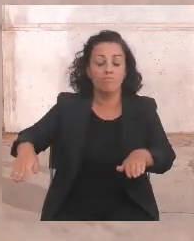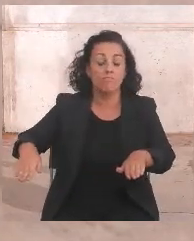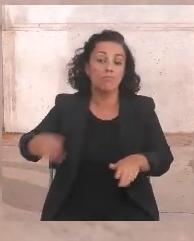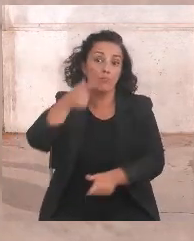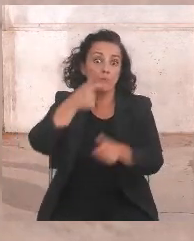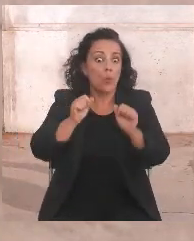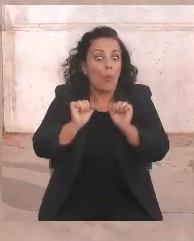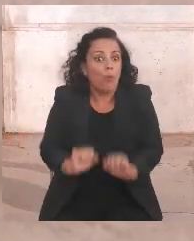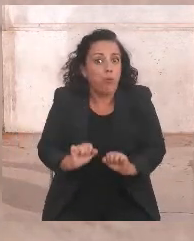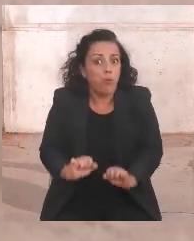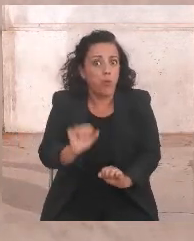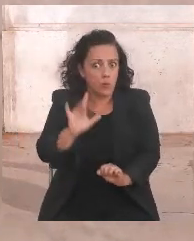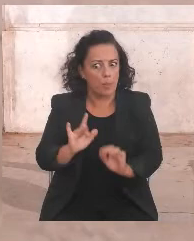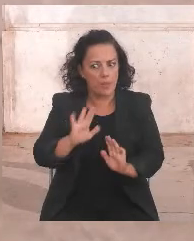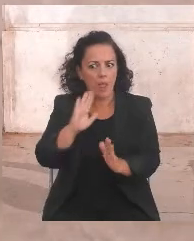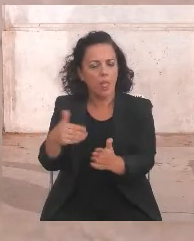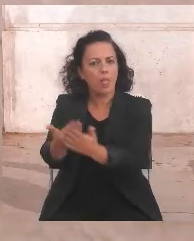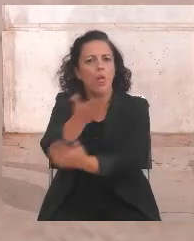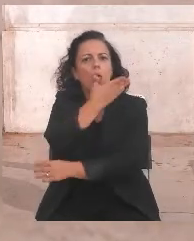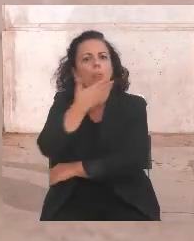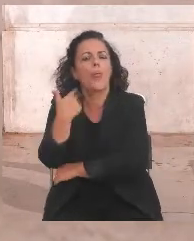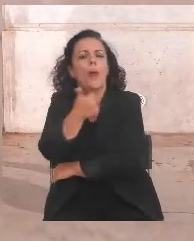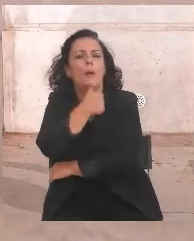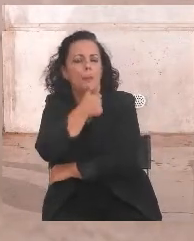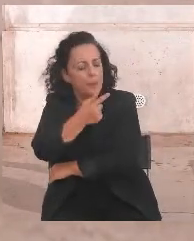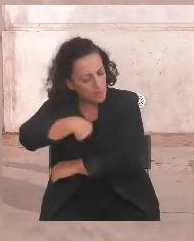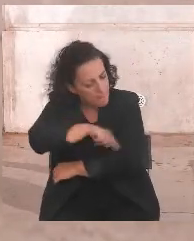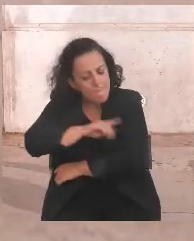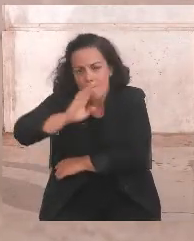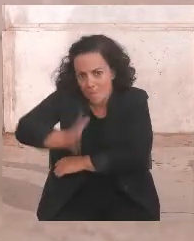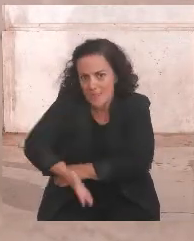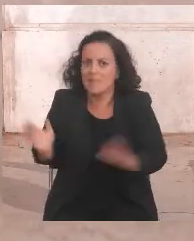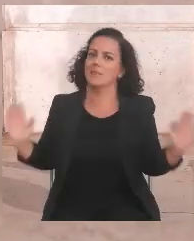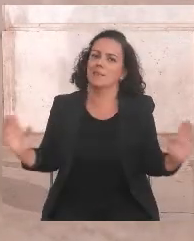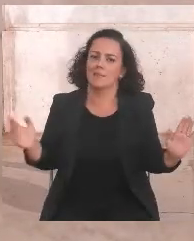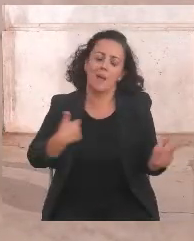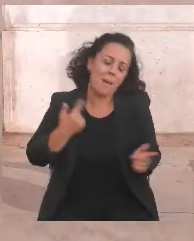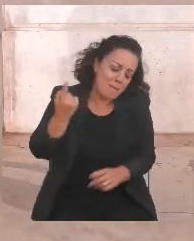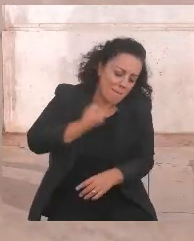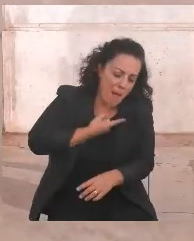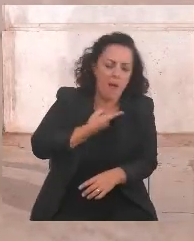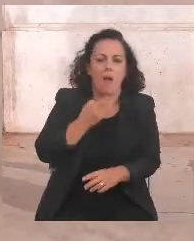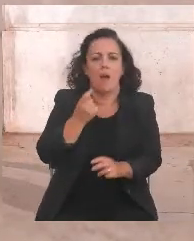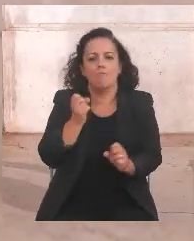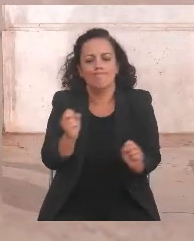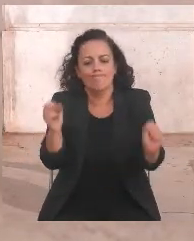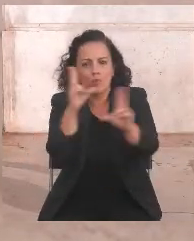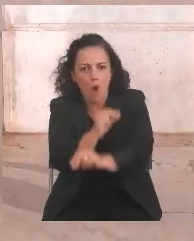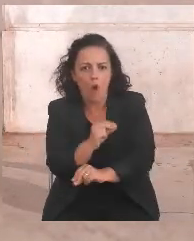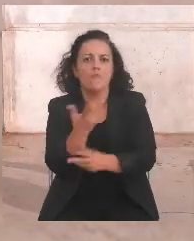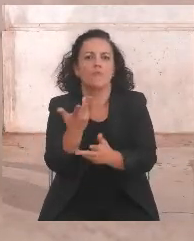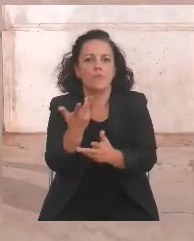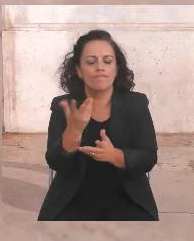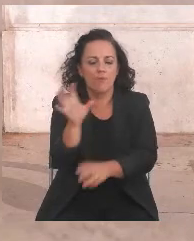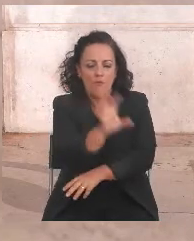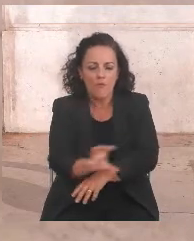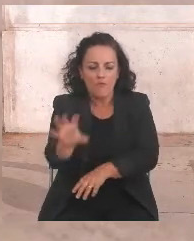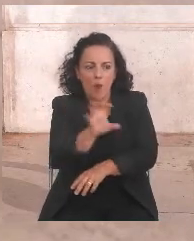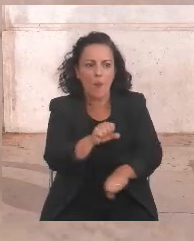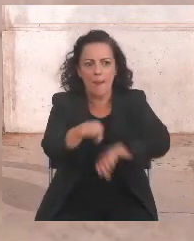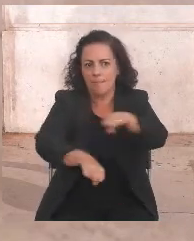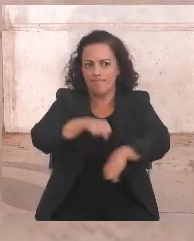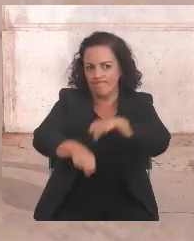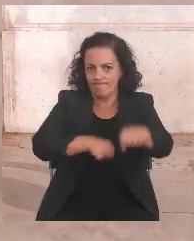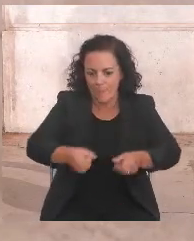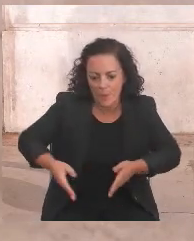são lisboetas mais acessível. Temos, meus amigos, temos que redesenhar a rede de ciclovias. Porque